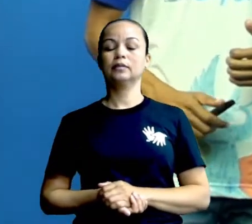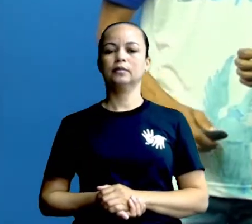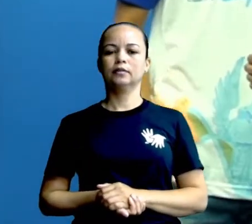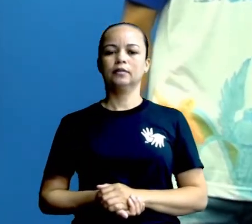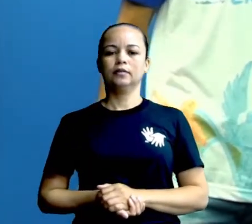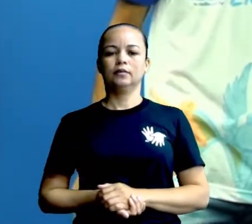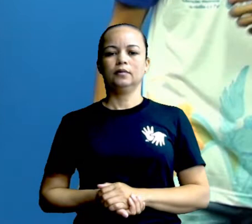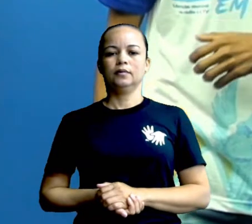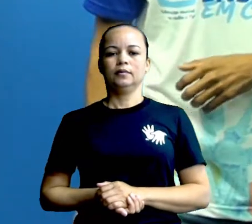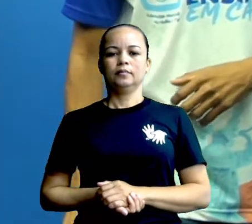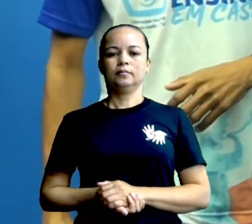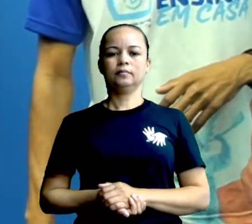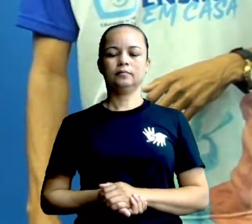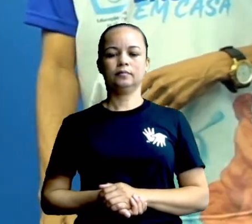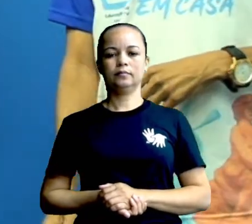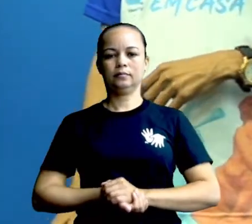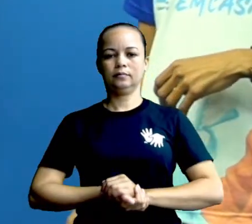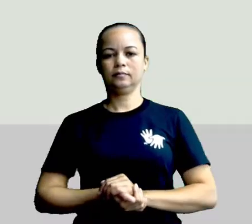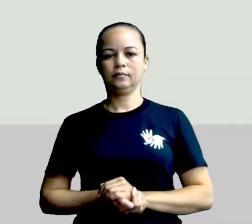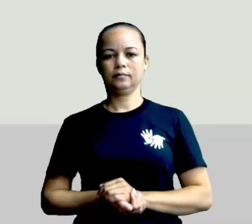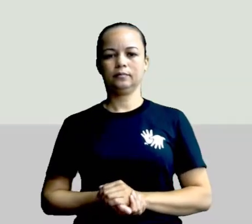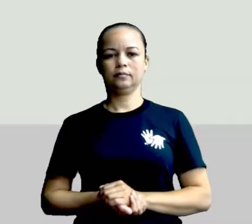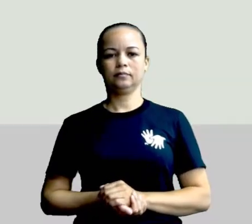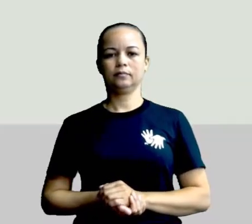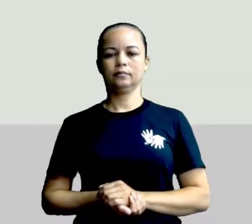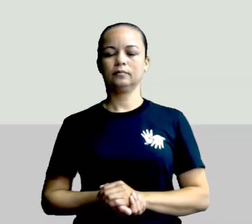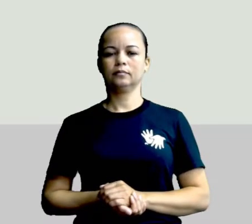Ok? Beleza? Vamos seguir.